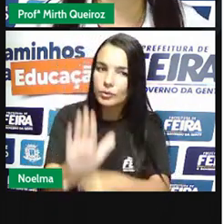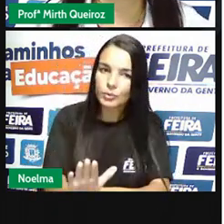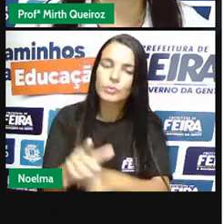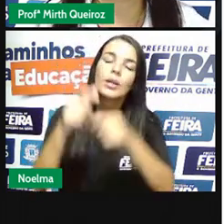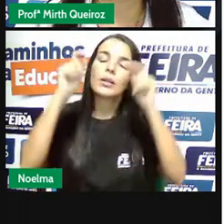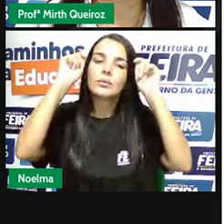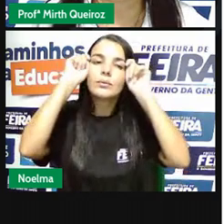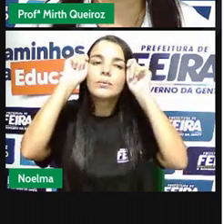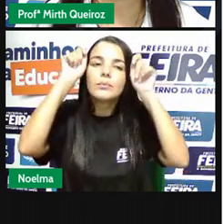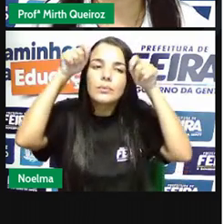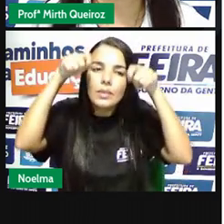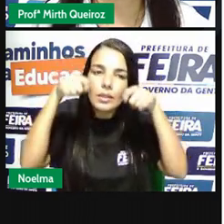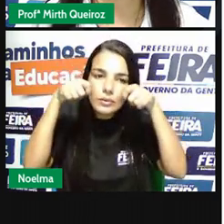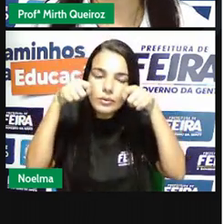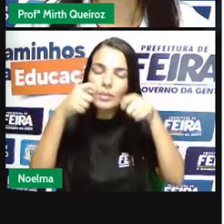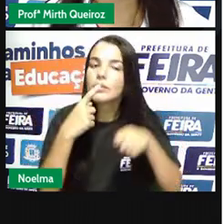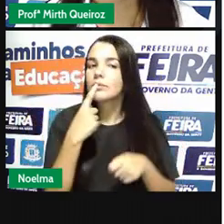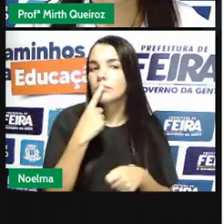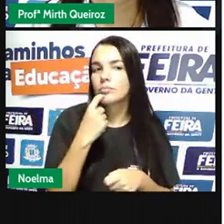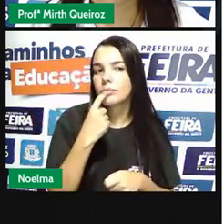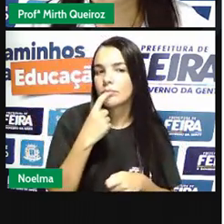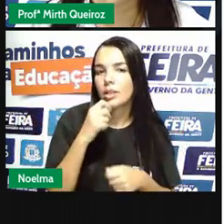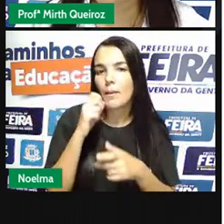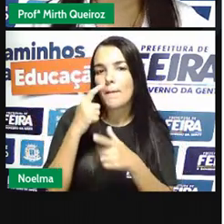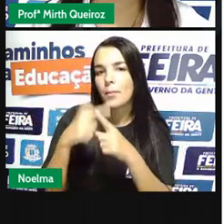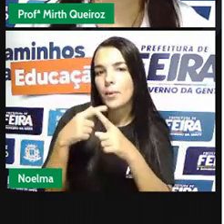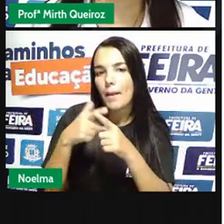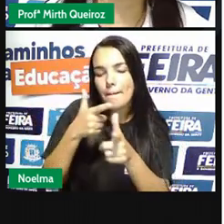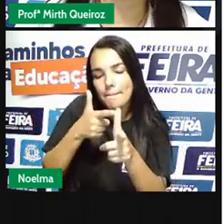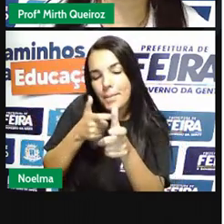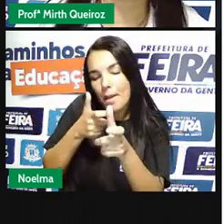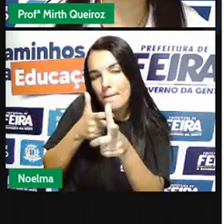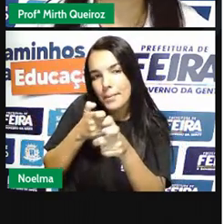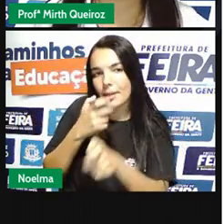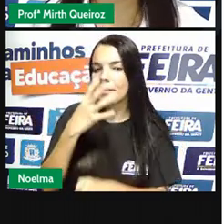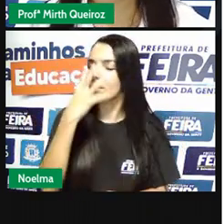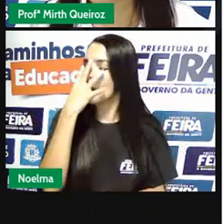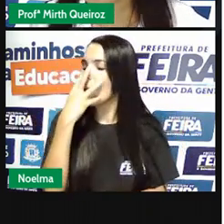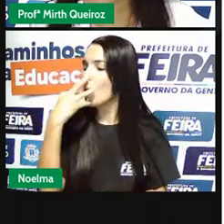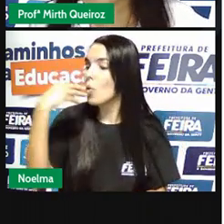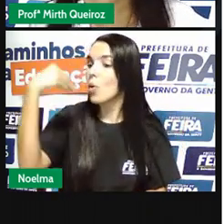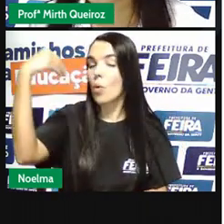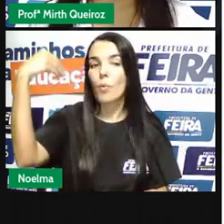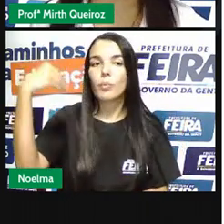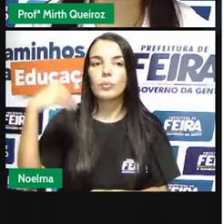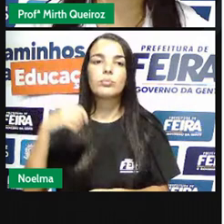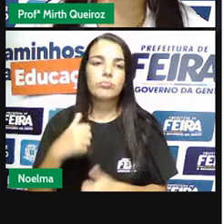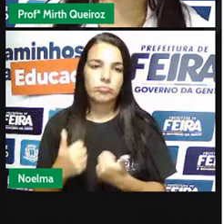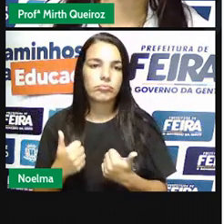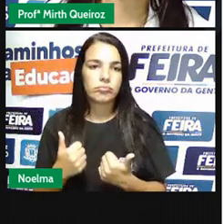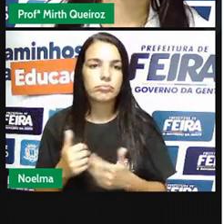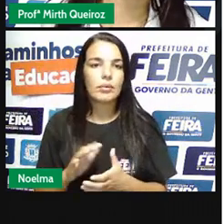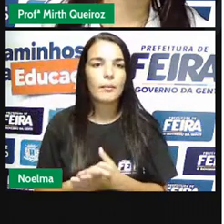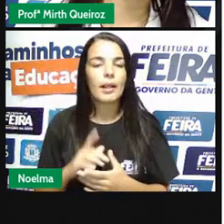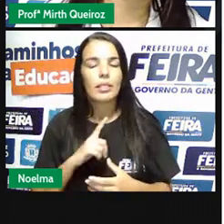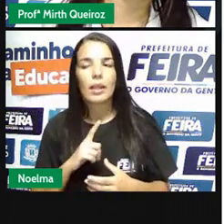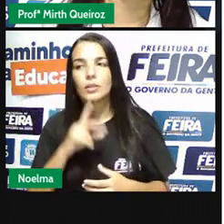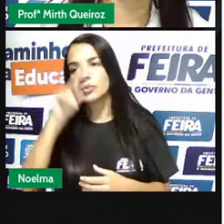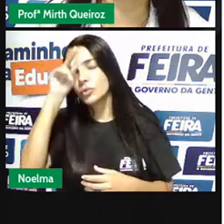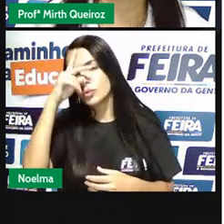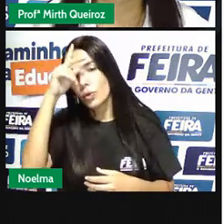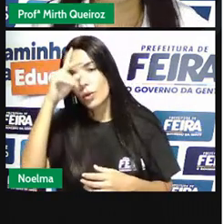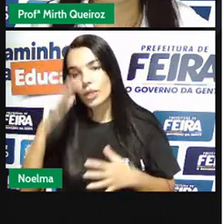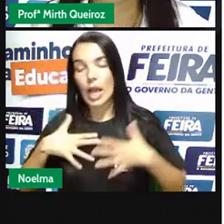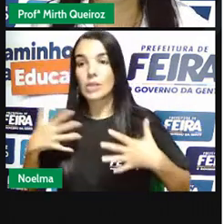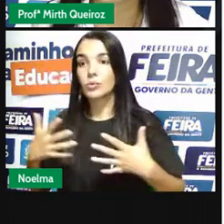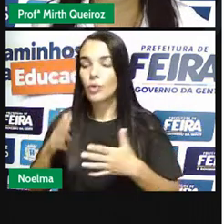e vai matar o lobo né em algumas histórias de escrever matou outras histórias falam